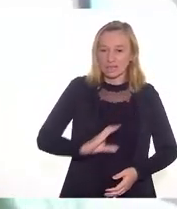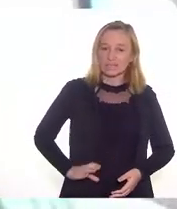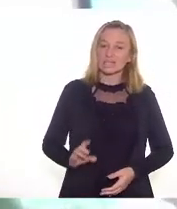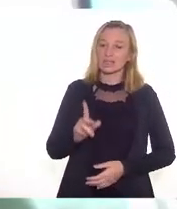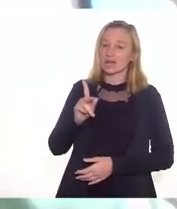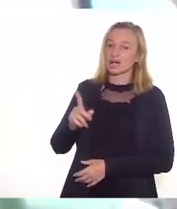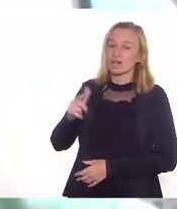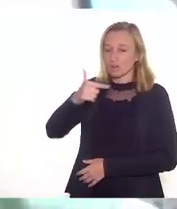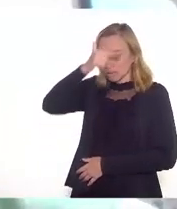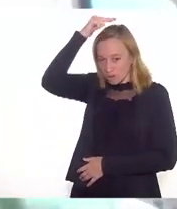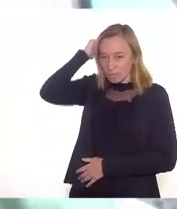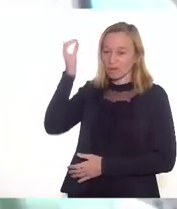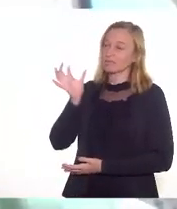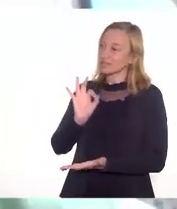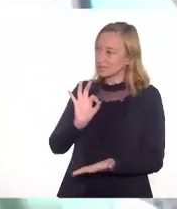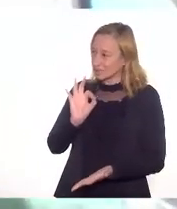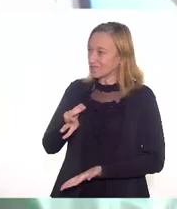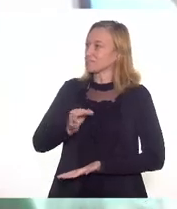razão.